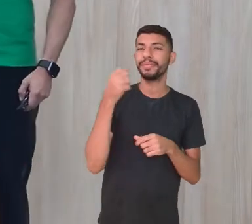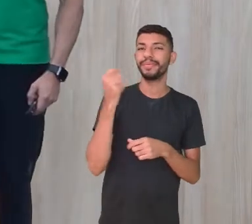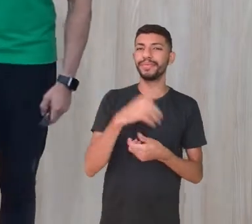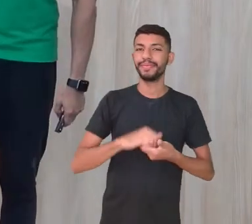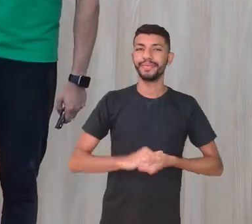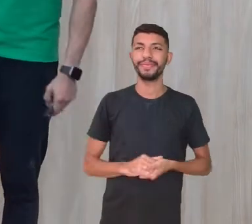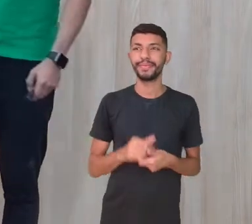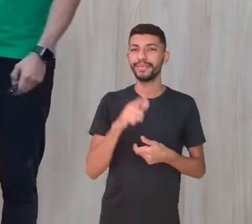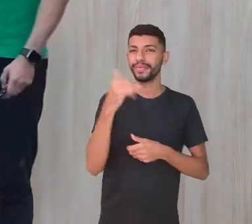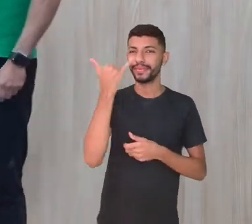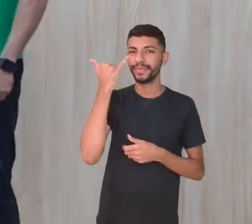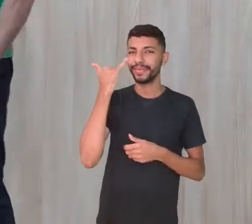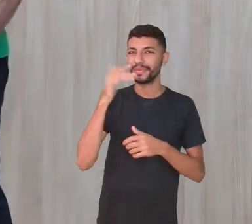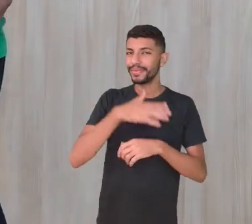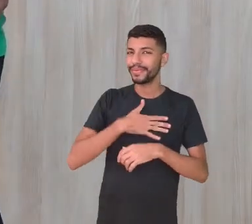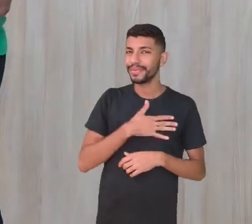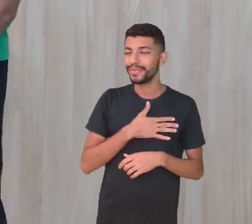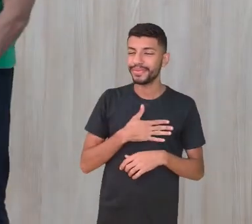Billy?